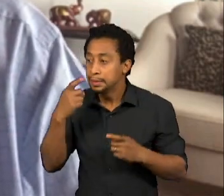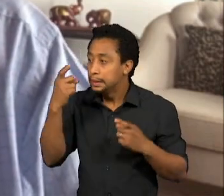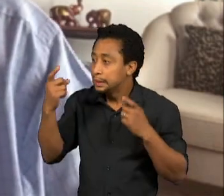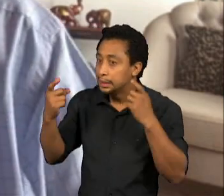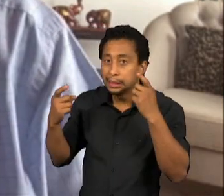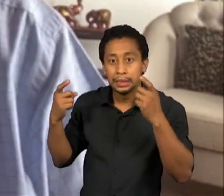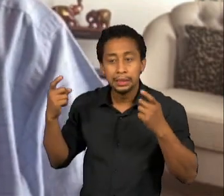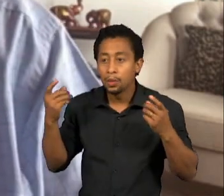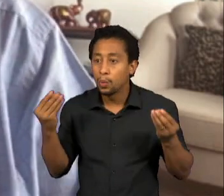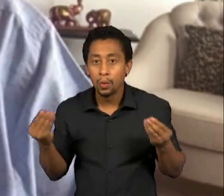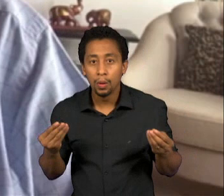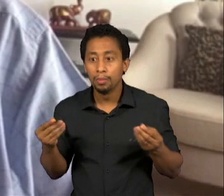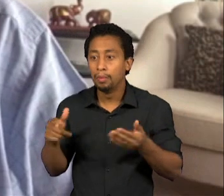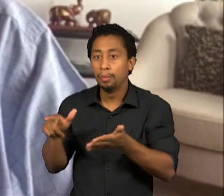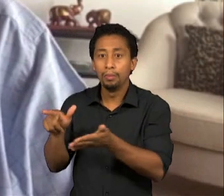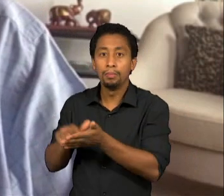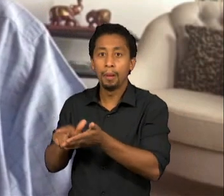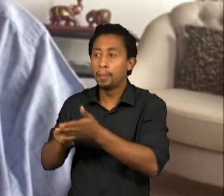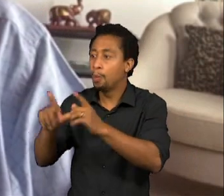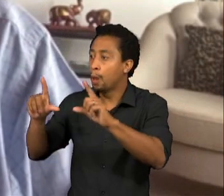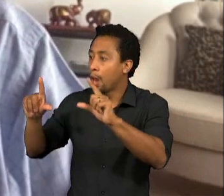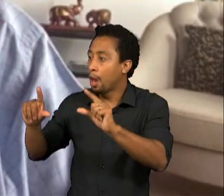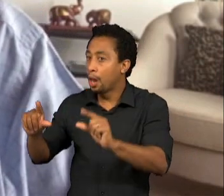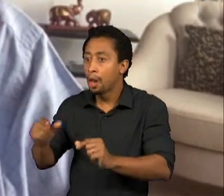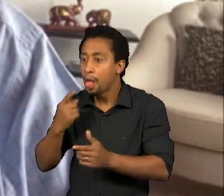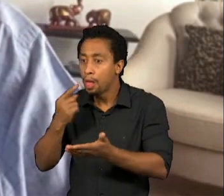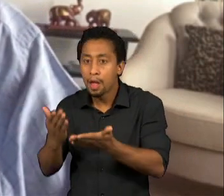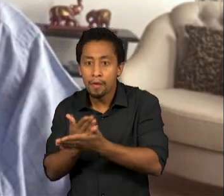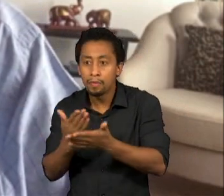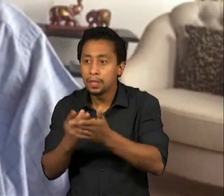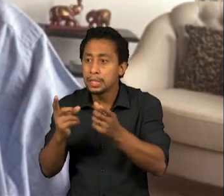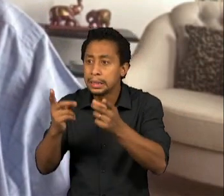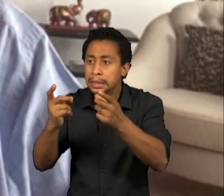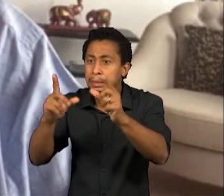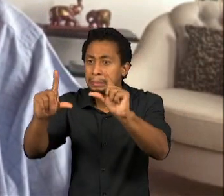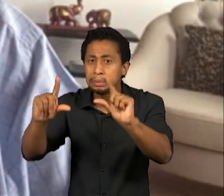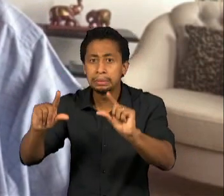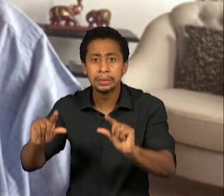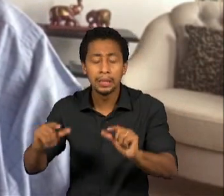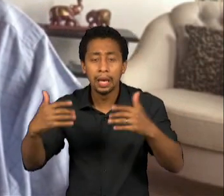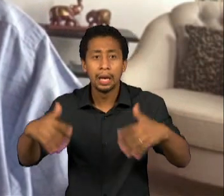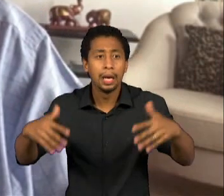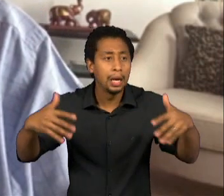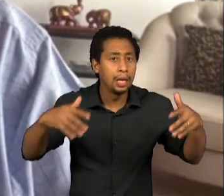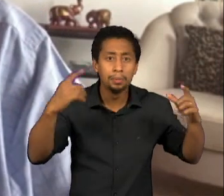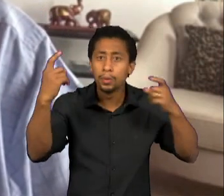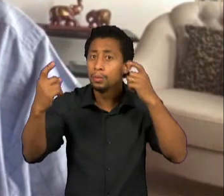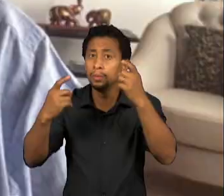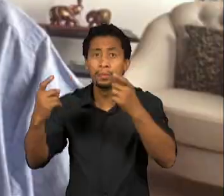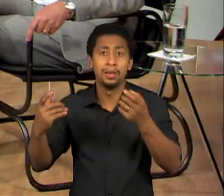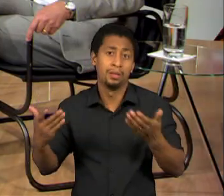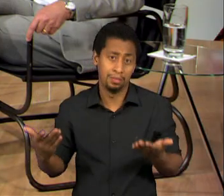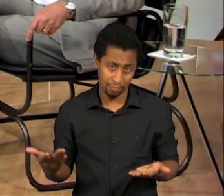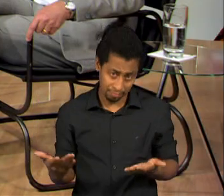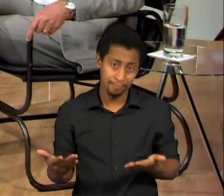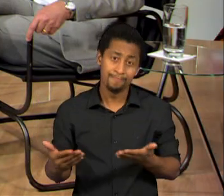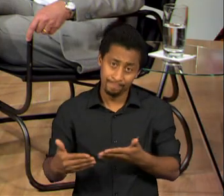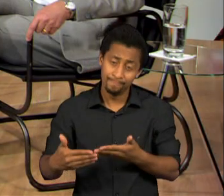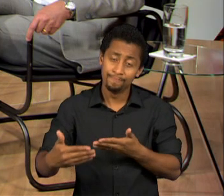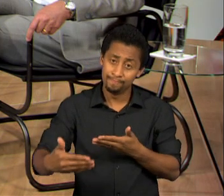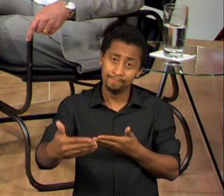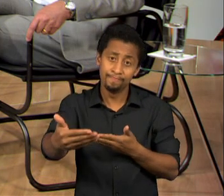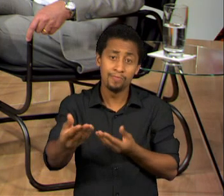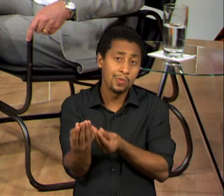vivem numa corda bamba aí. Vocês estão vendo aí as demissões que estão acontecendo em massa em vários meios de comunicação, televisão, jornal e